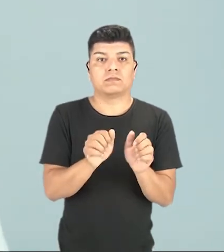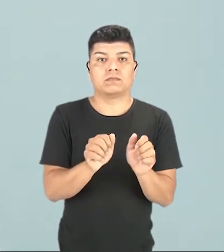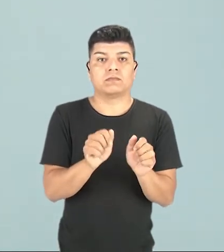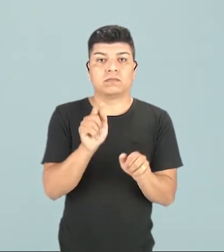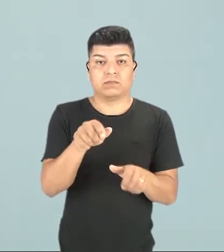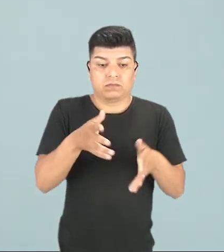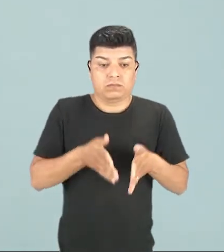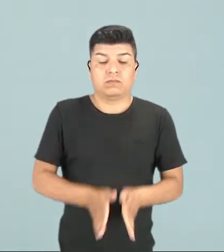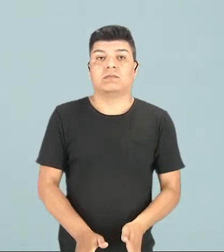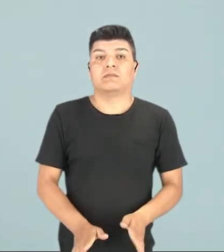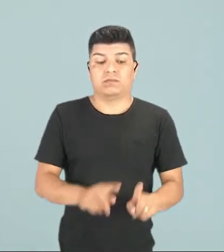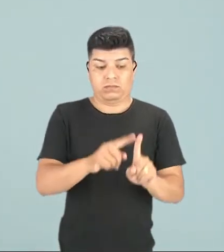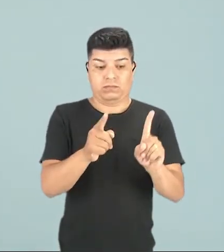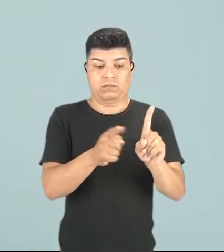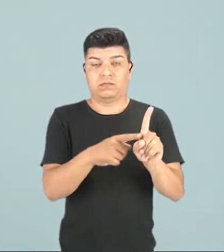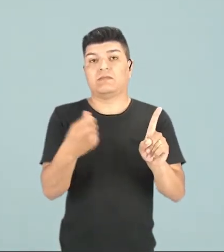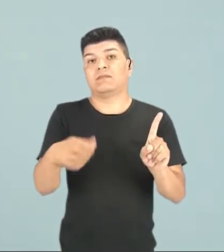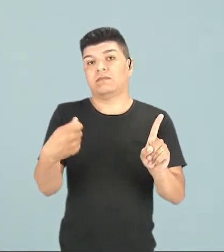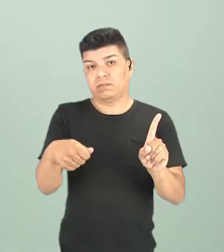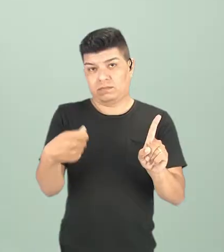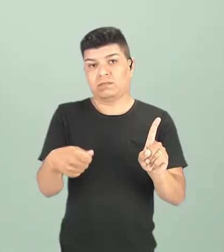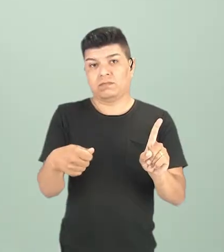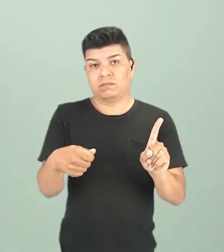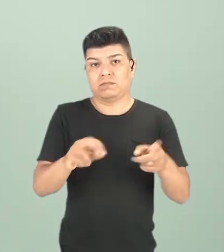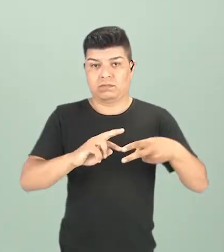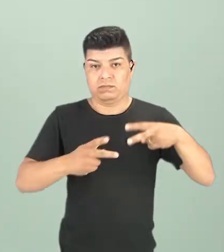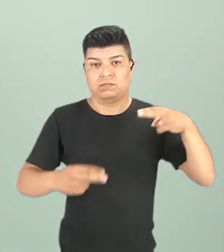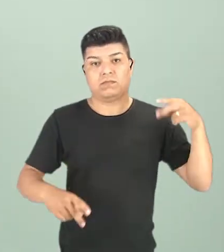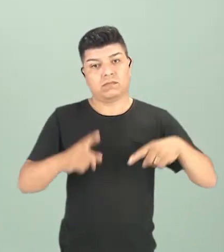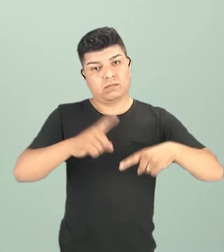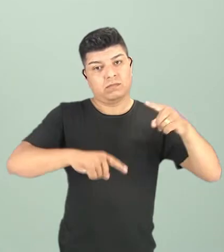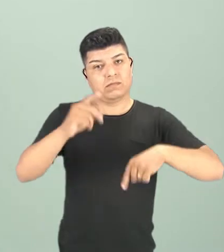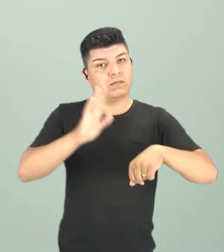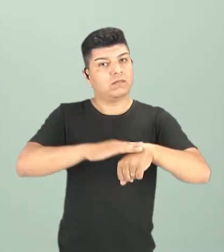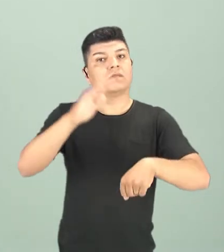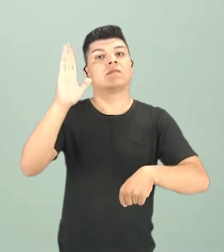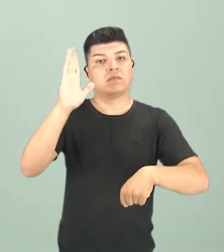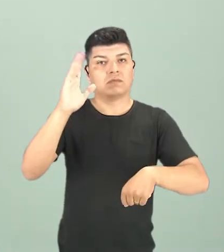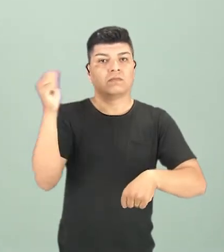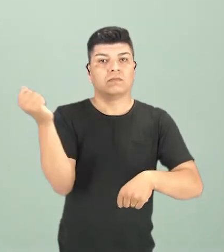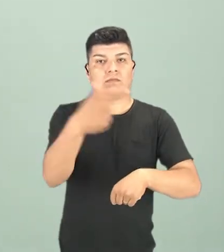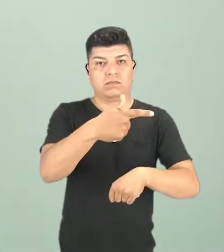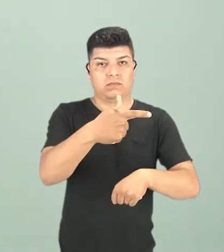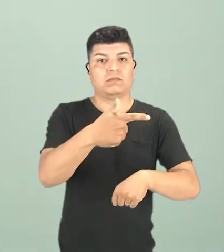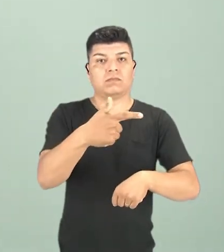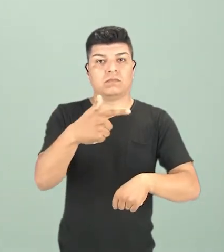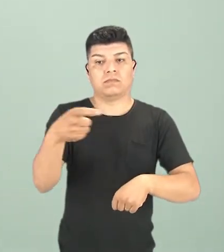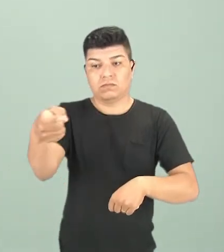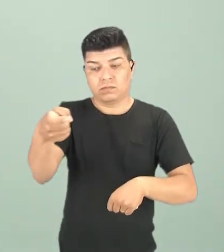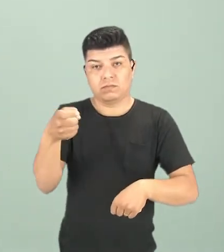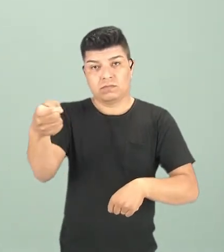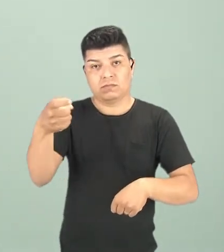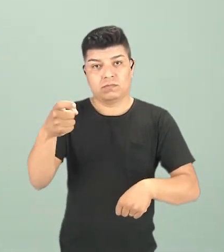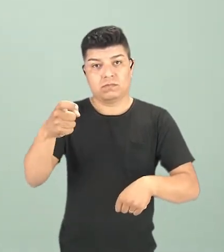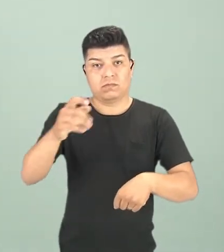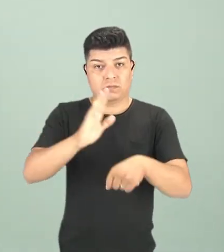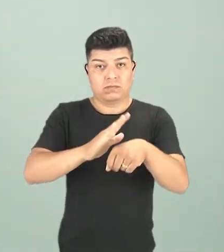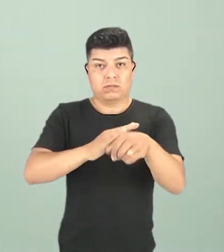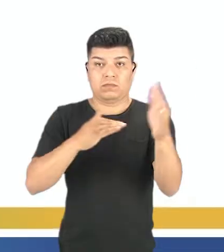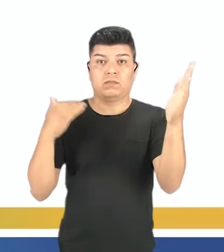Compor a gestação, então ela vai precisar de mais material genético. Por isso que o X é maior do que o XY, a gente vai ver essa diferença à